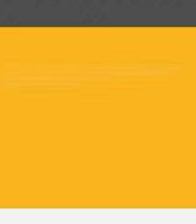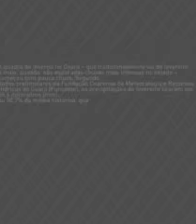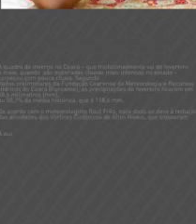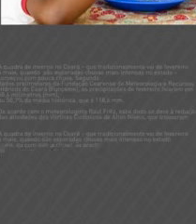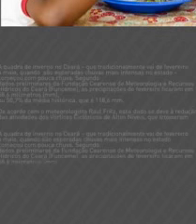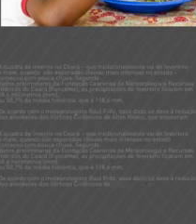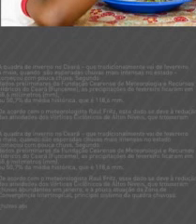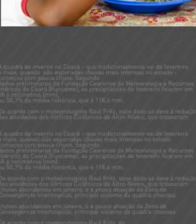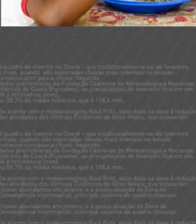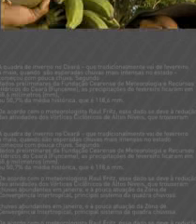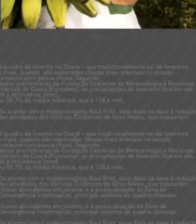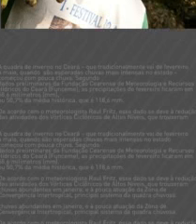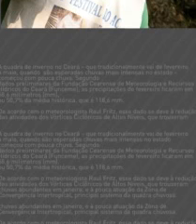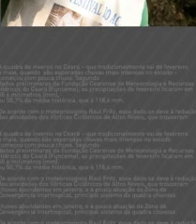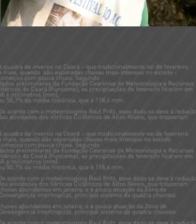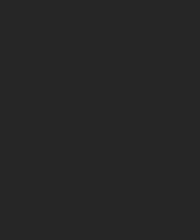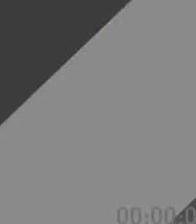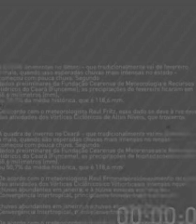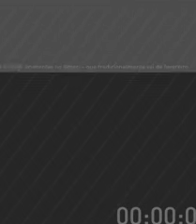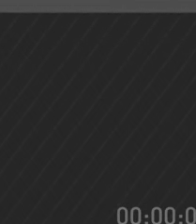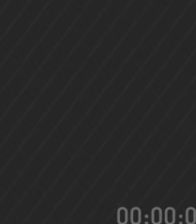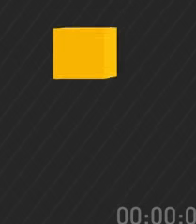Federal i